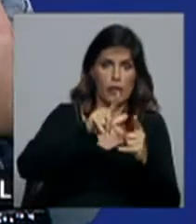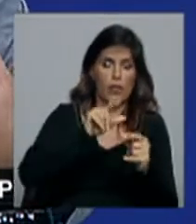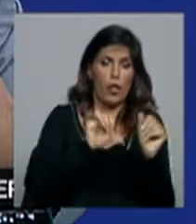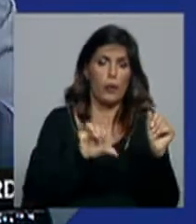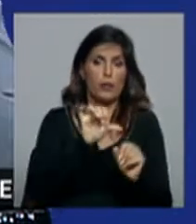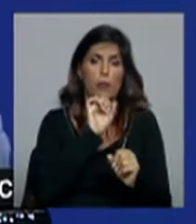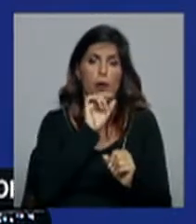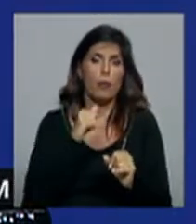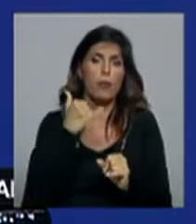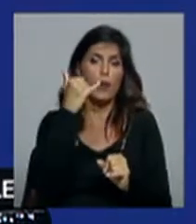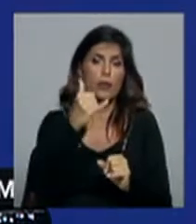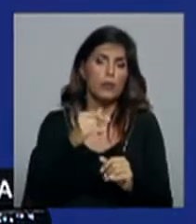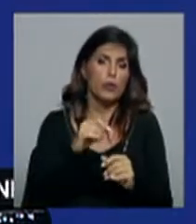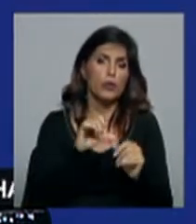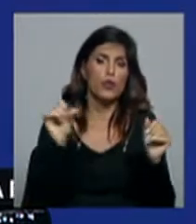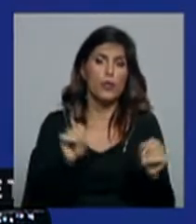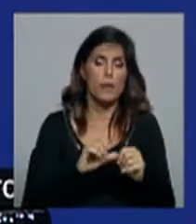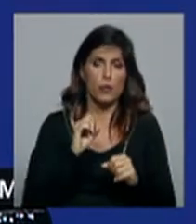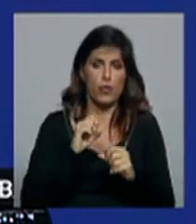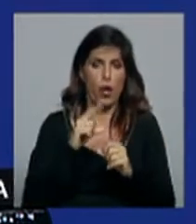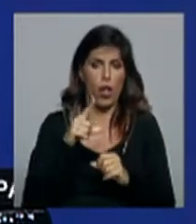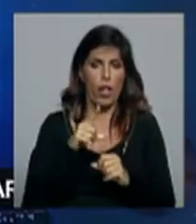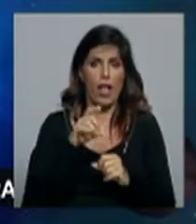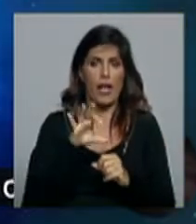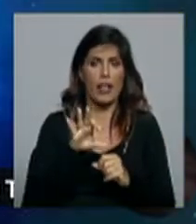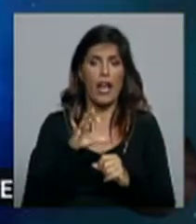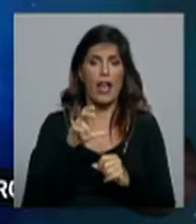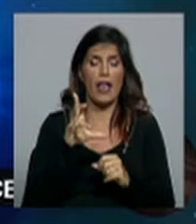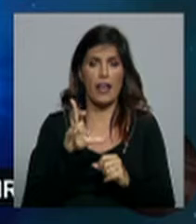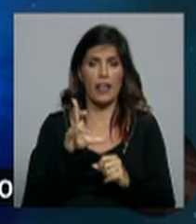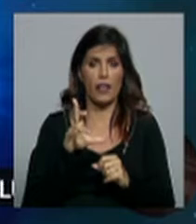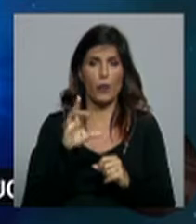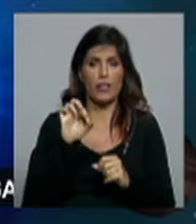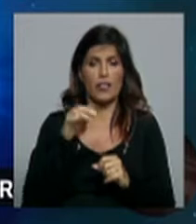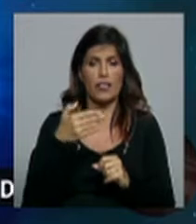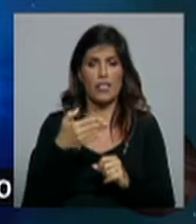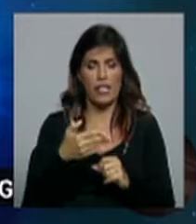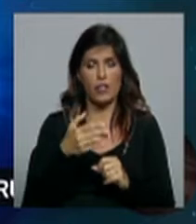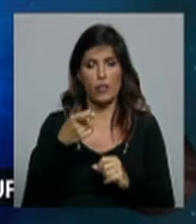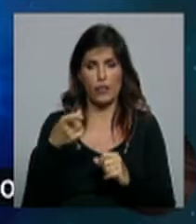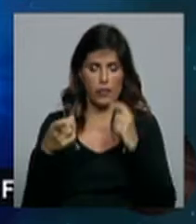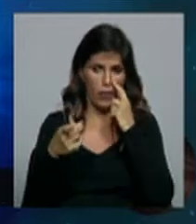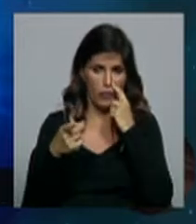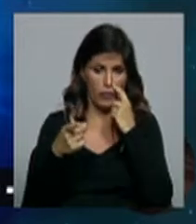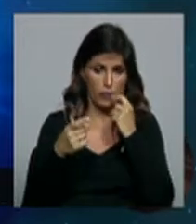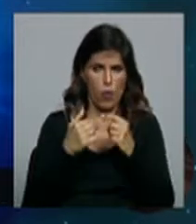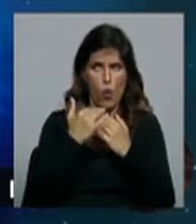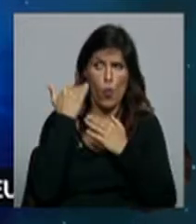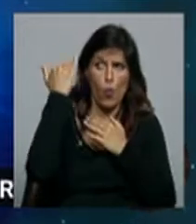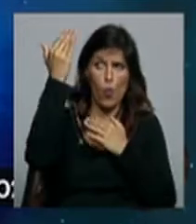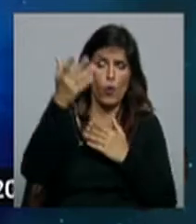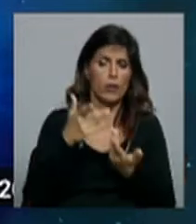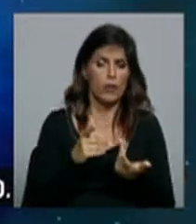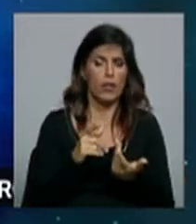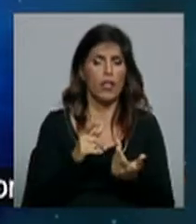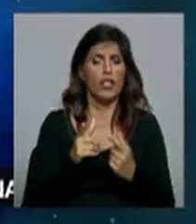ser o nosso próprio sistema solar. É o sistema HR 8799, está a 135 anos-luz de distância. É uma estrela do tipo